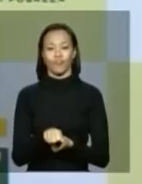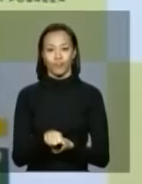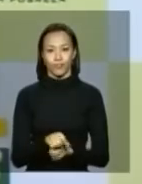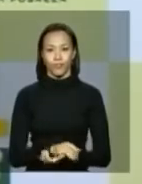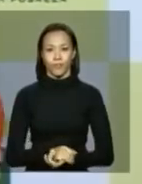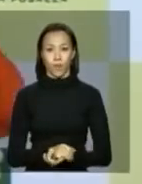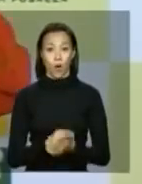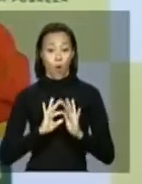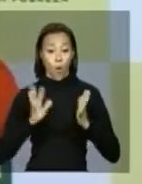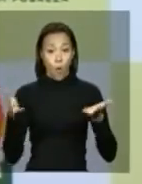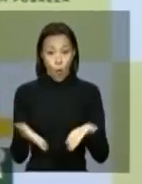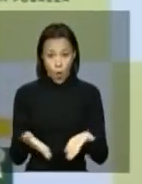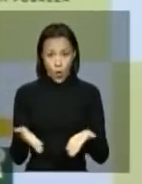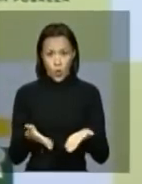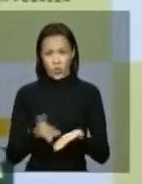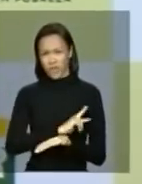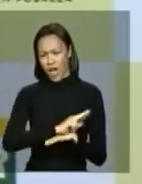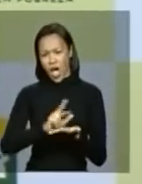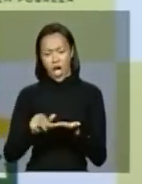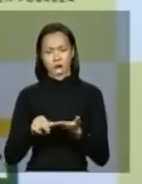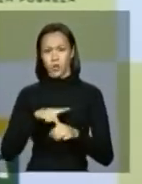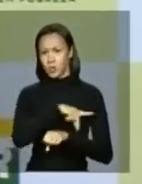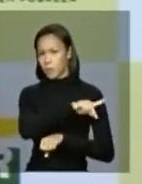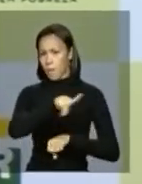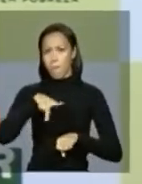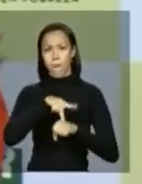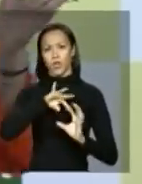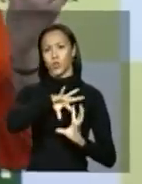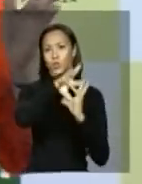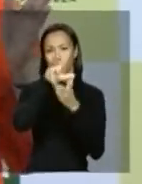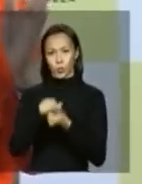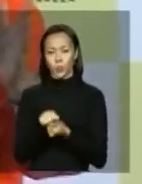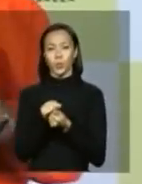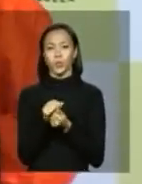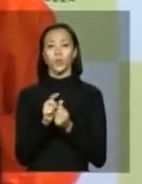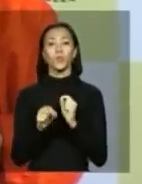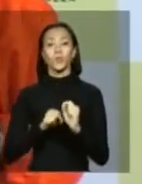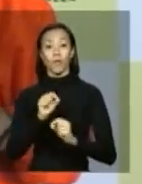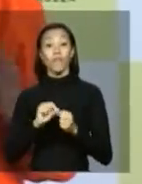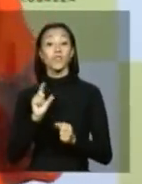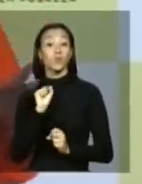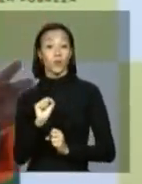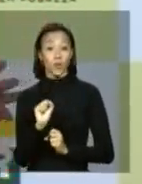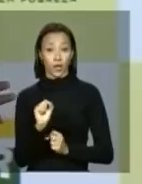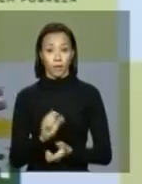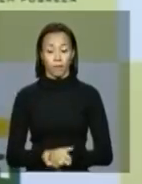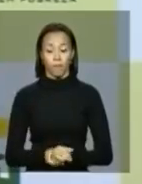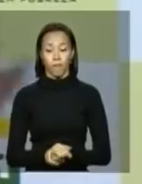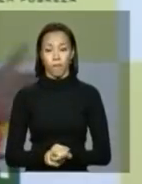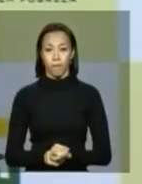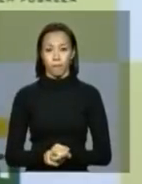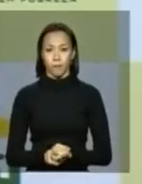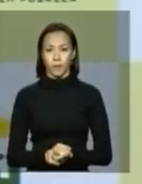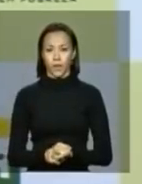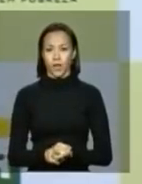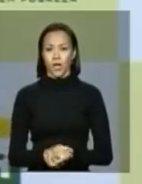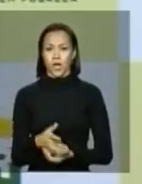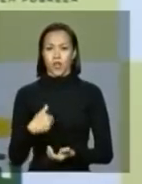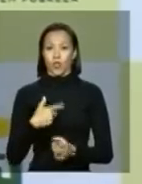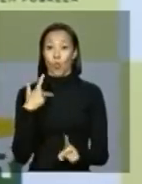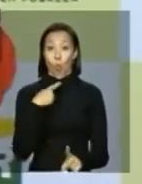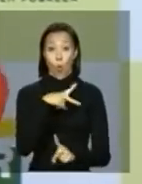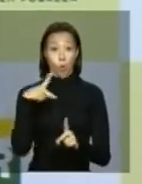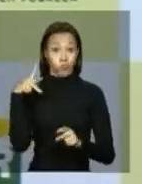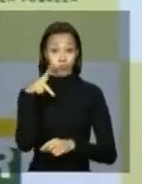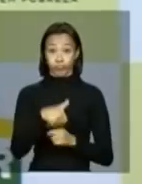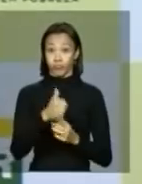Eles, hoje, em vários países do mundo, estão fazendo o seguinte: cortam o 13º